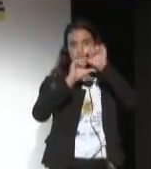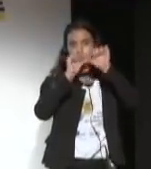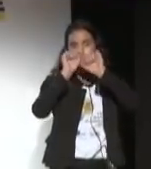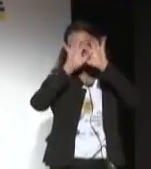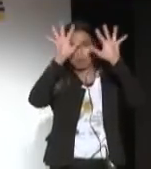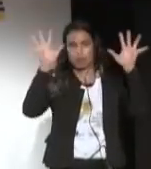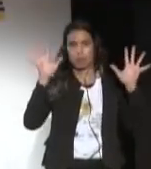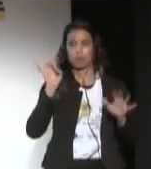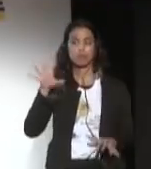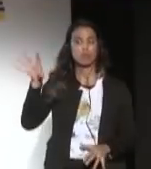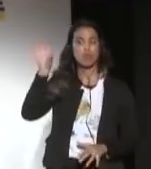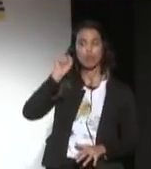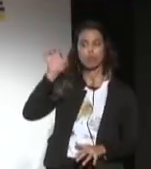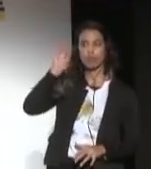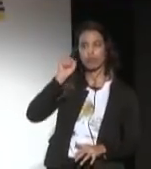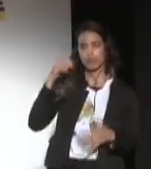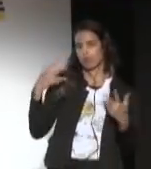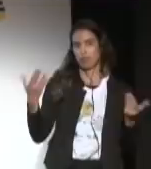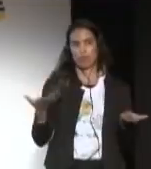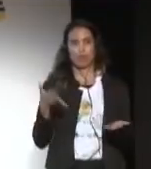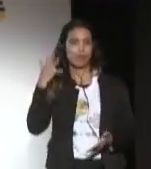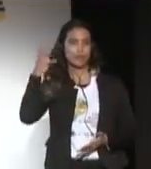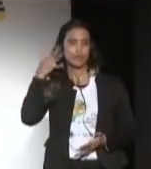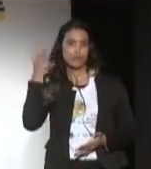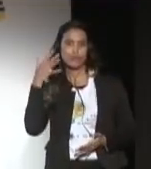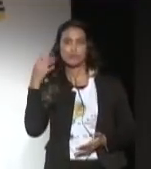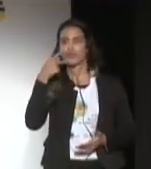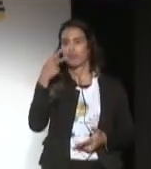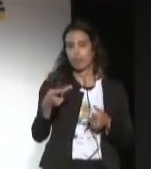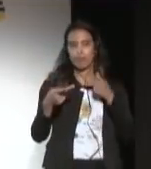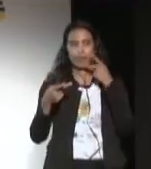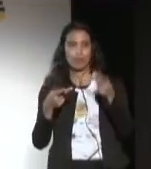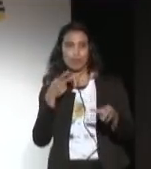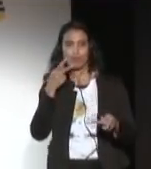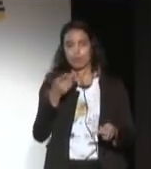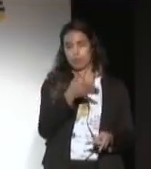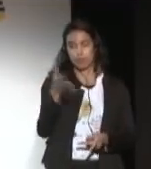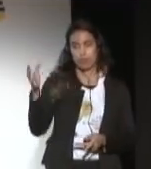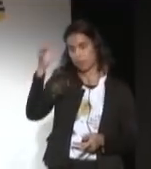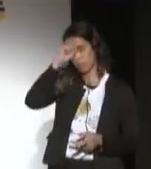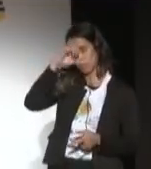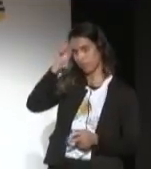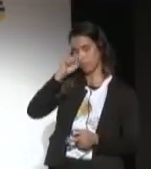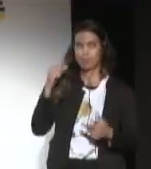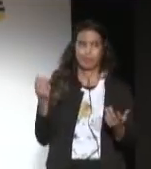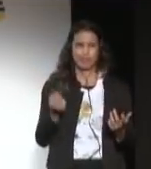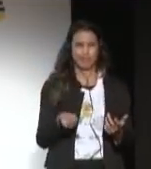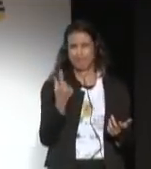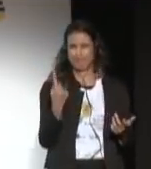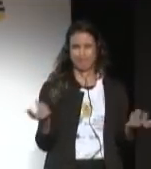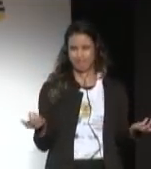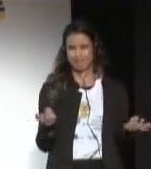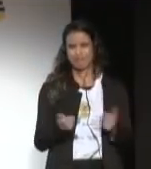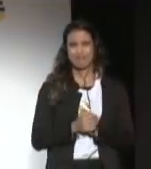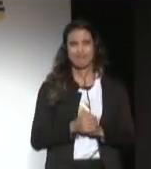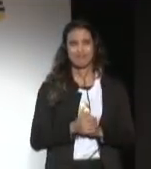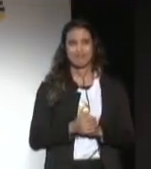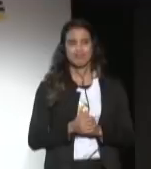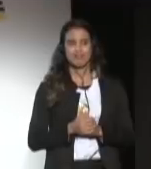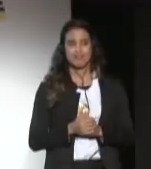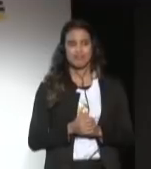falar. Como eu estou falando com vocês agora nesse monólogo aqui, né? Bom, tudo bem, a gente tem paradoxos na educação, né, pessoal?